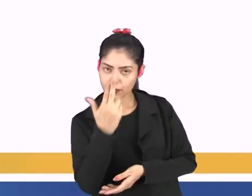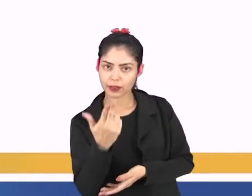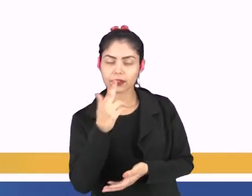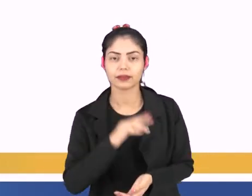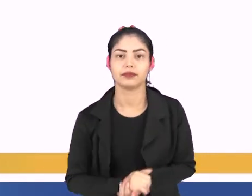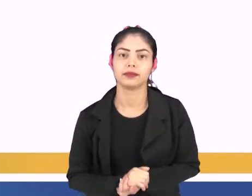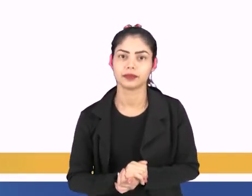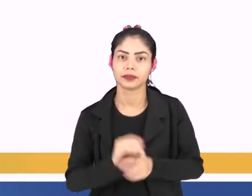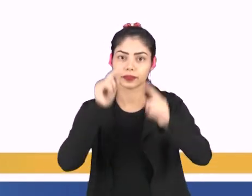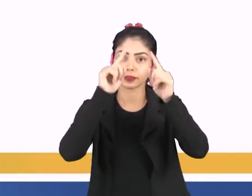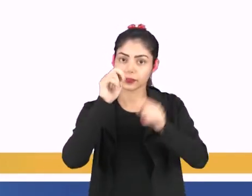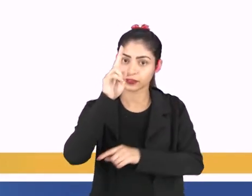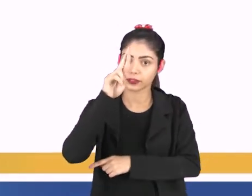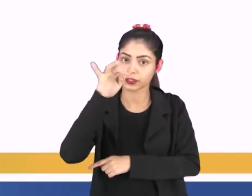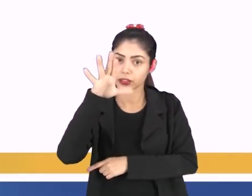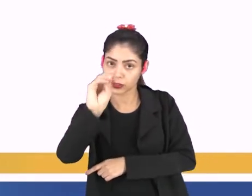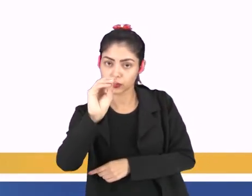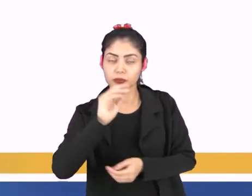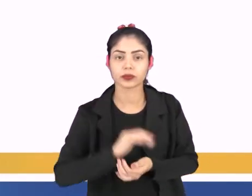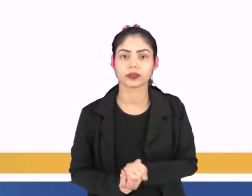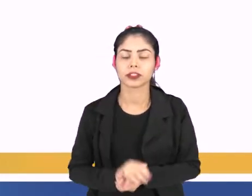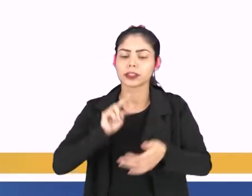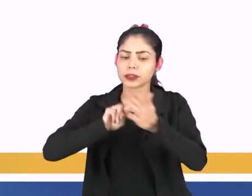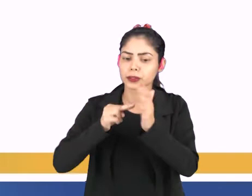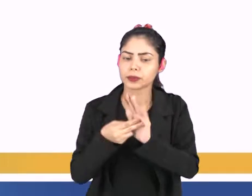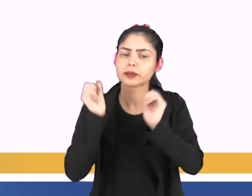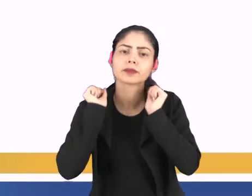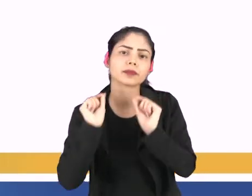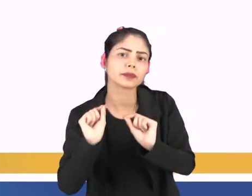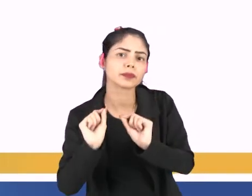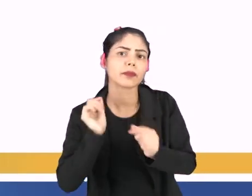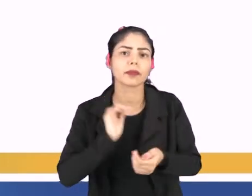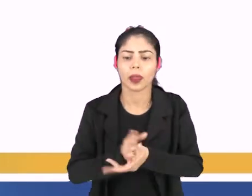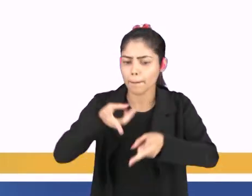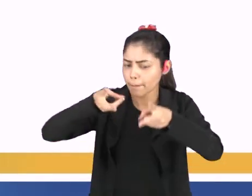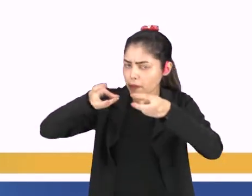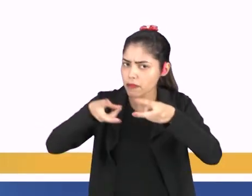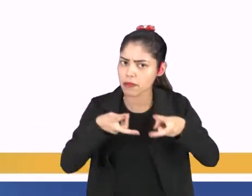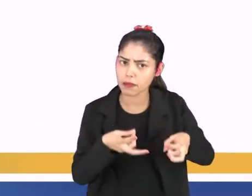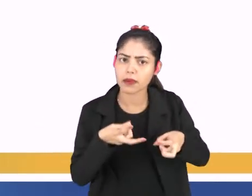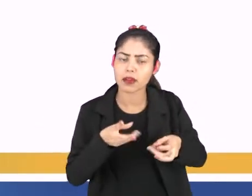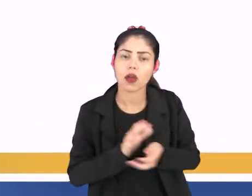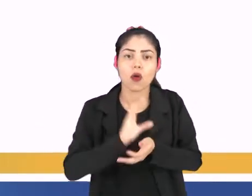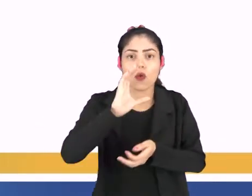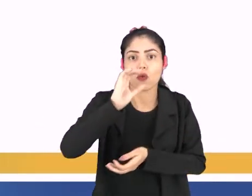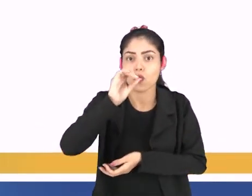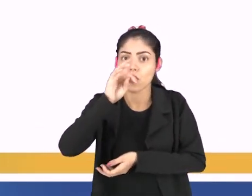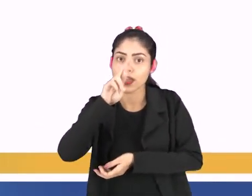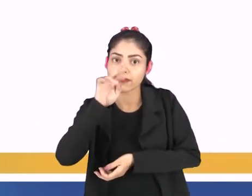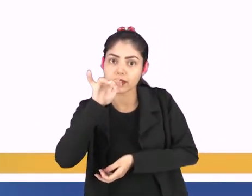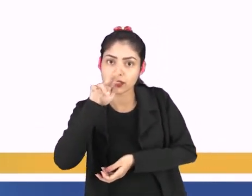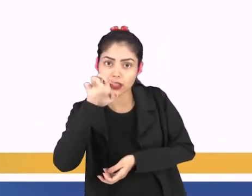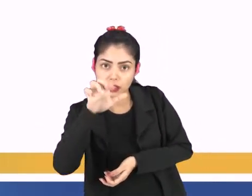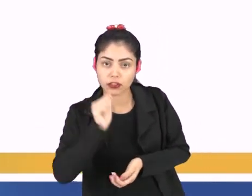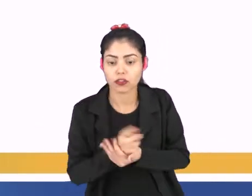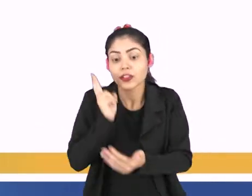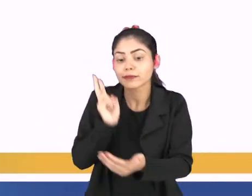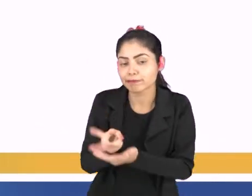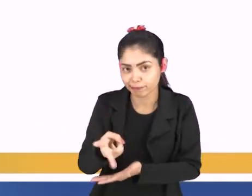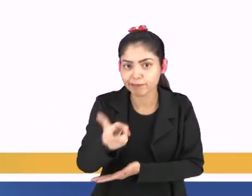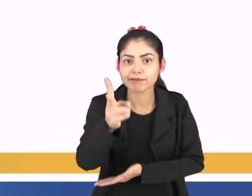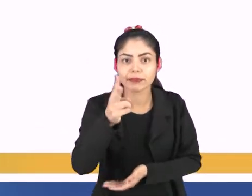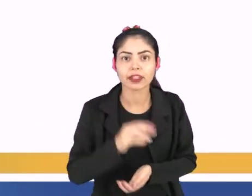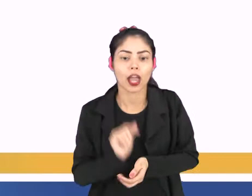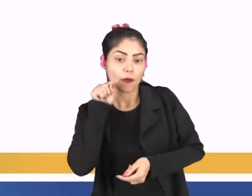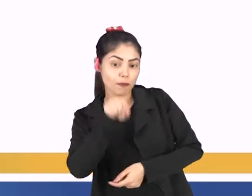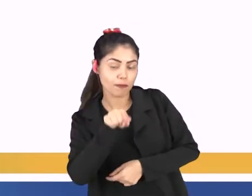com o triângulo Pascal. Isso implica dizer que vocês vão perceber esses coeficientes constantemente. É com